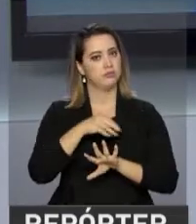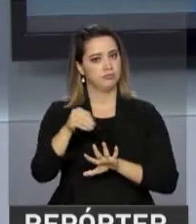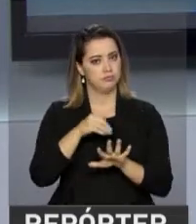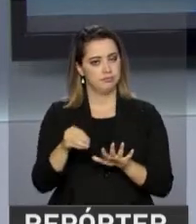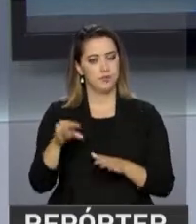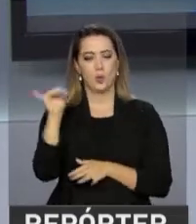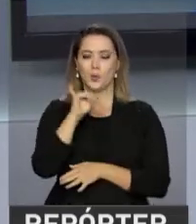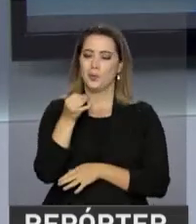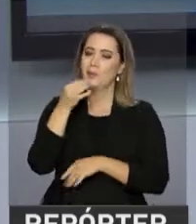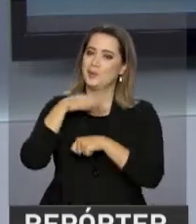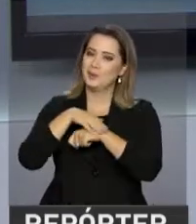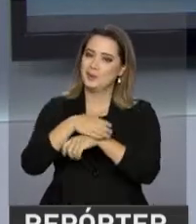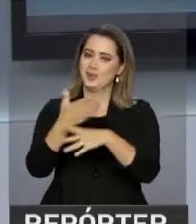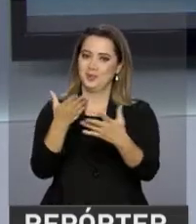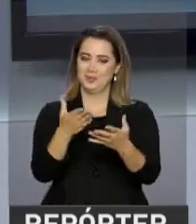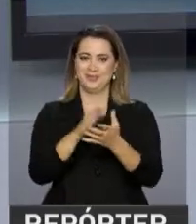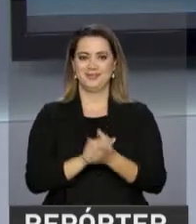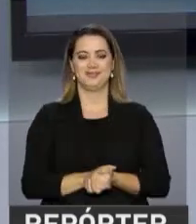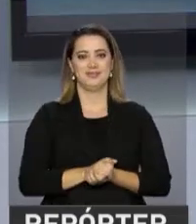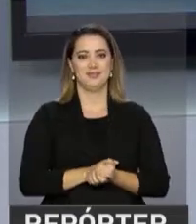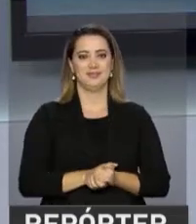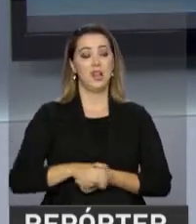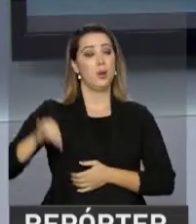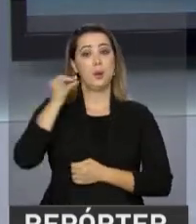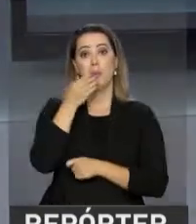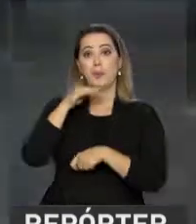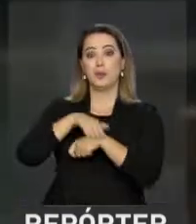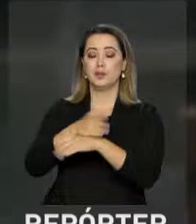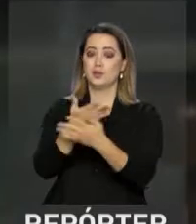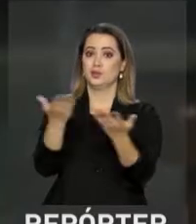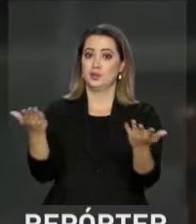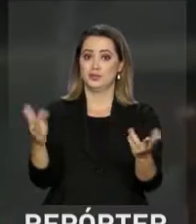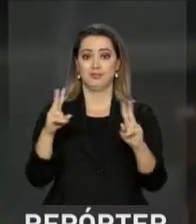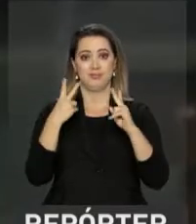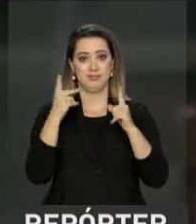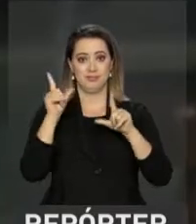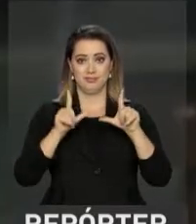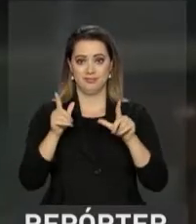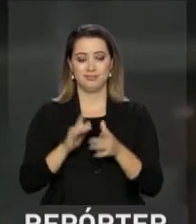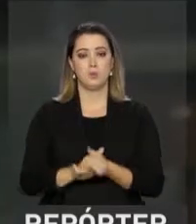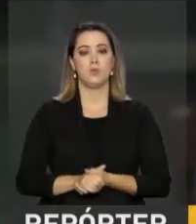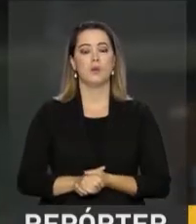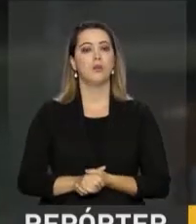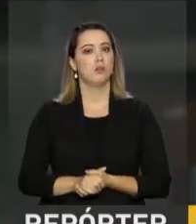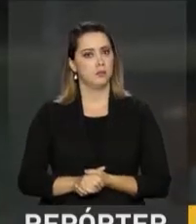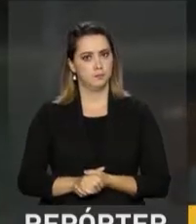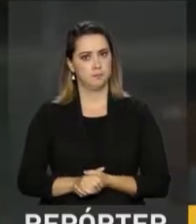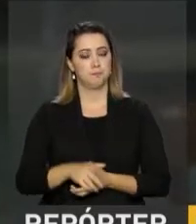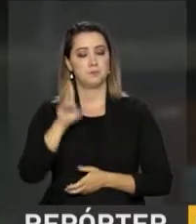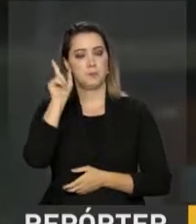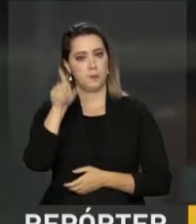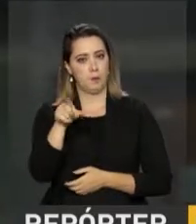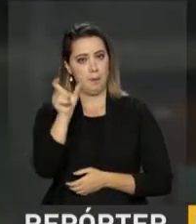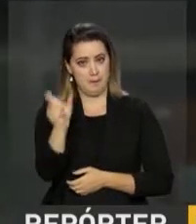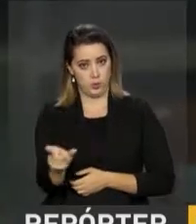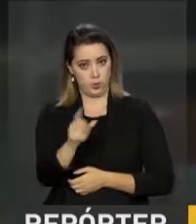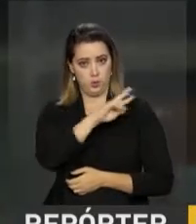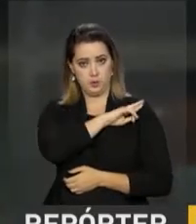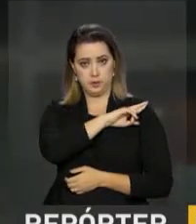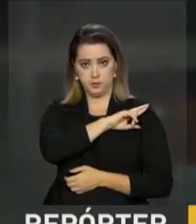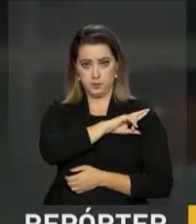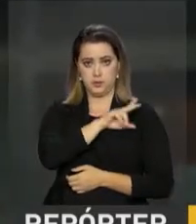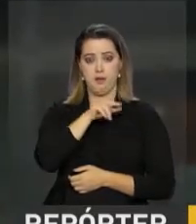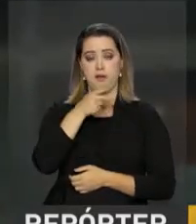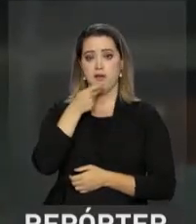o lagoa na boa noite pra você à la roberto boa noite boa noite também a todos que nos assistem pois é a porta voz da presidência alexandre paralela